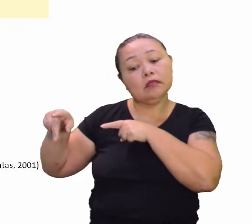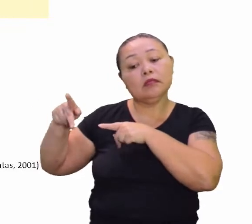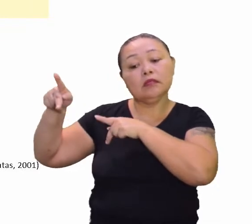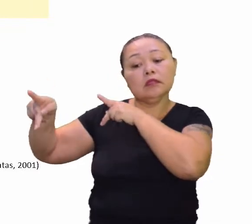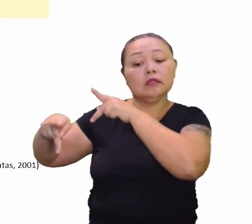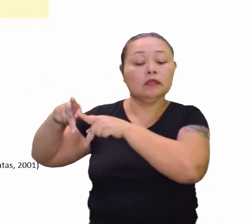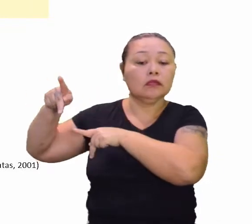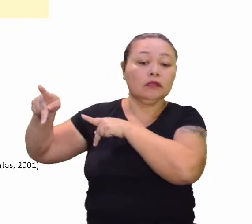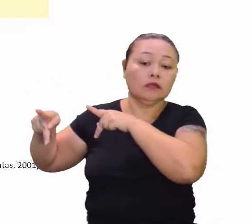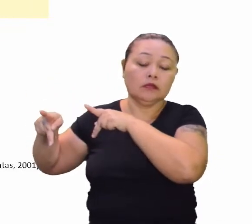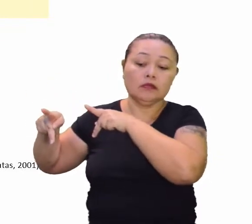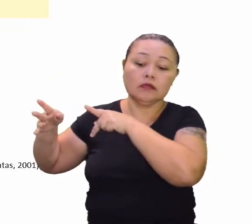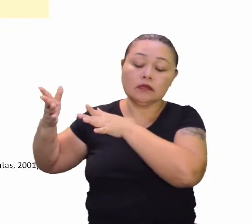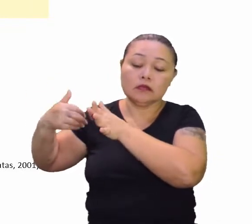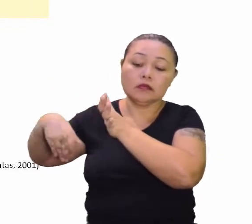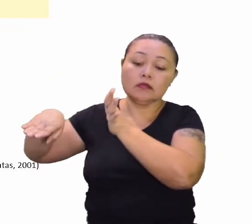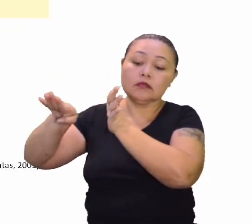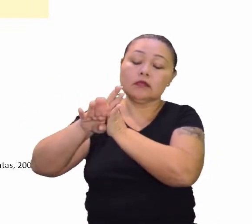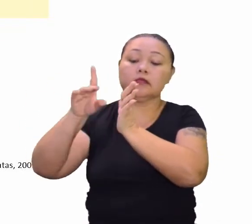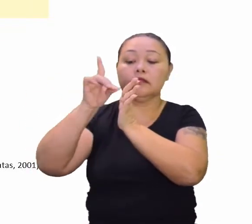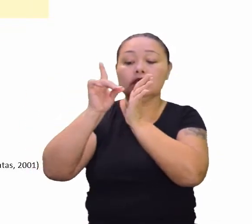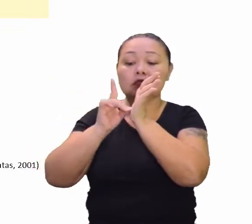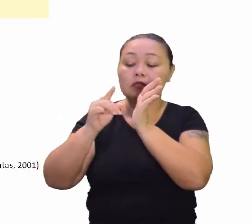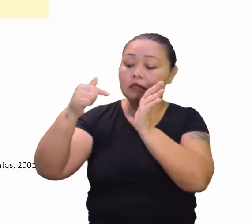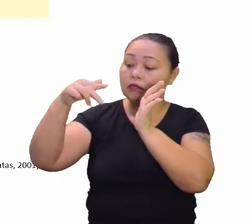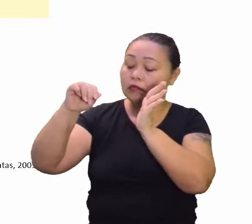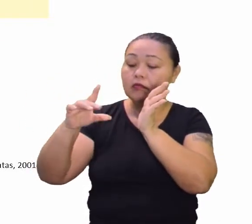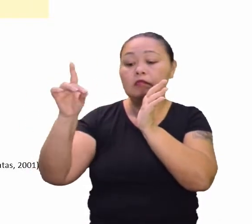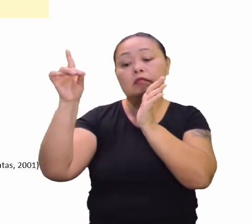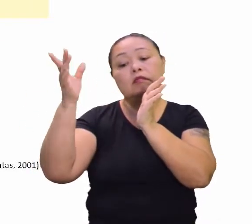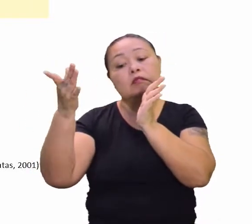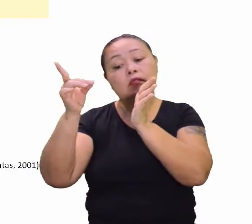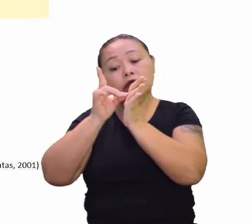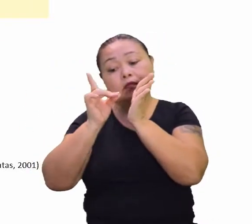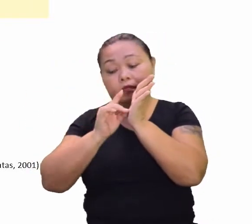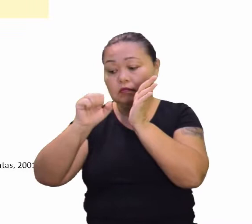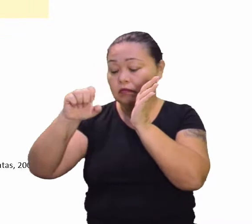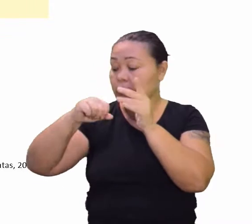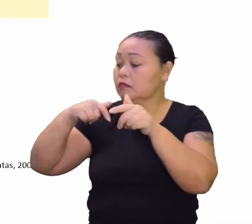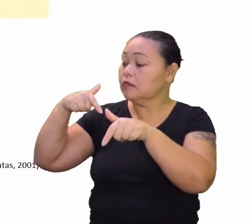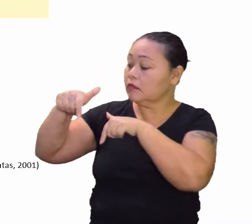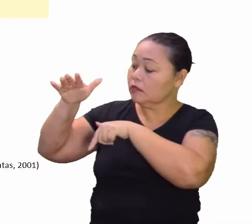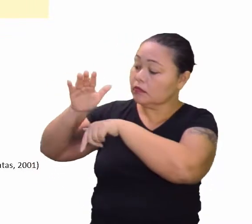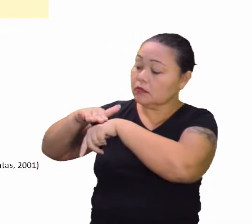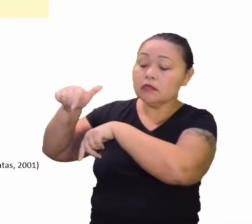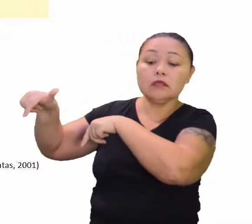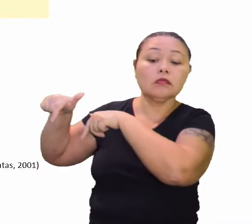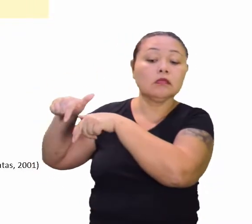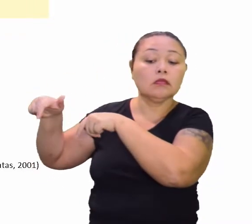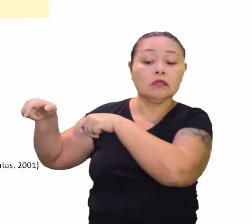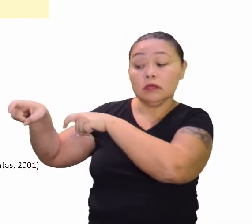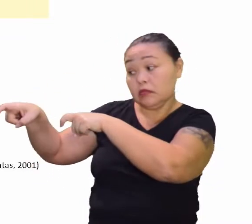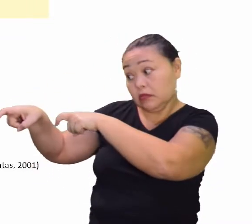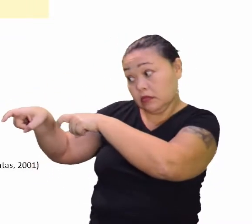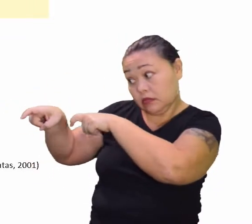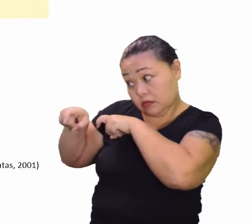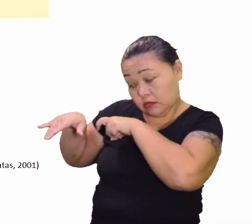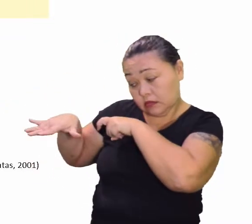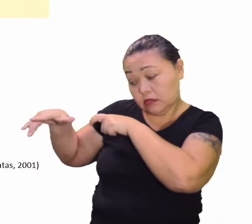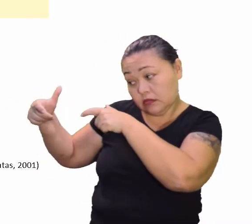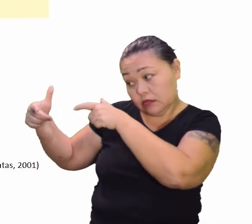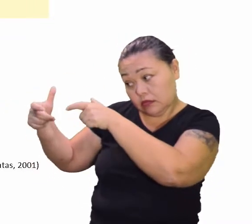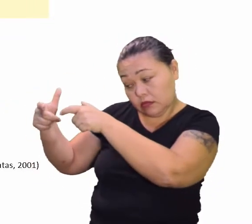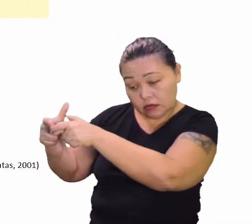essa população que chegou aqui na década de 70, na década de 80, que trabalhava no campo, ela vem diminuindo